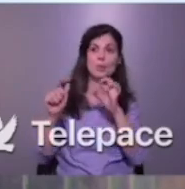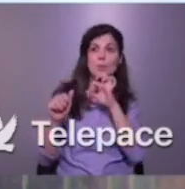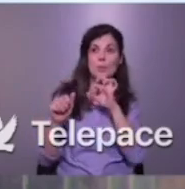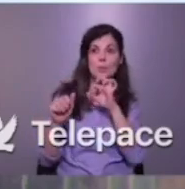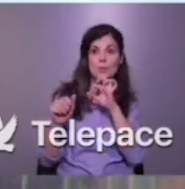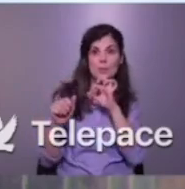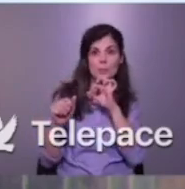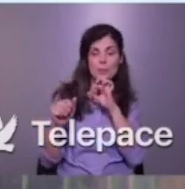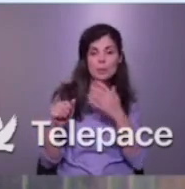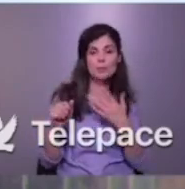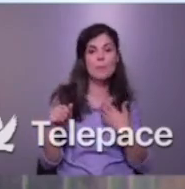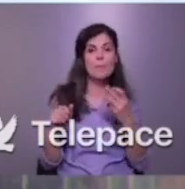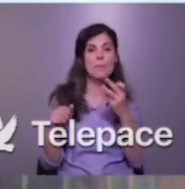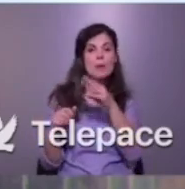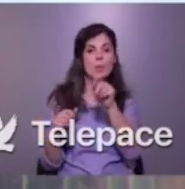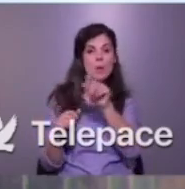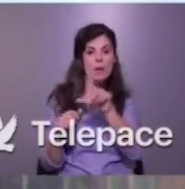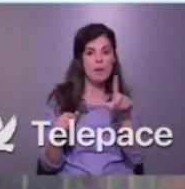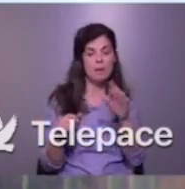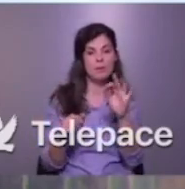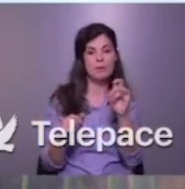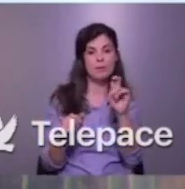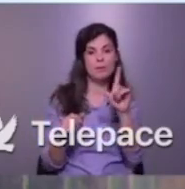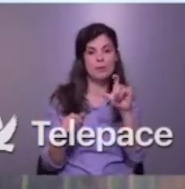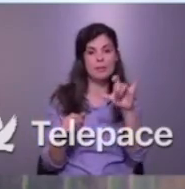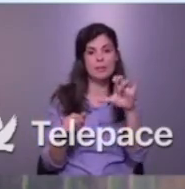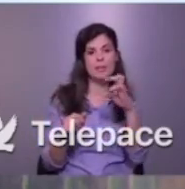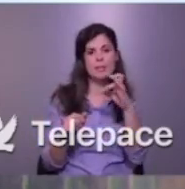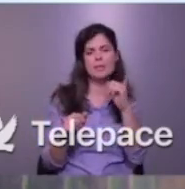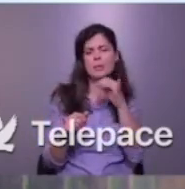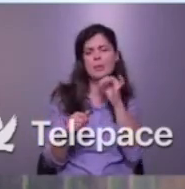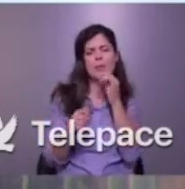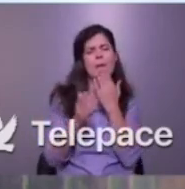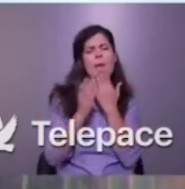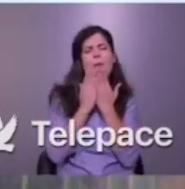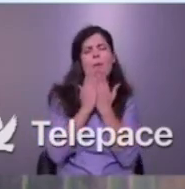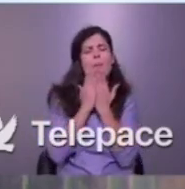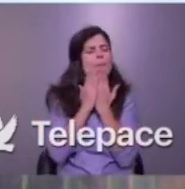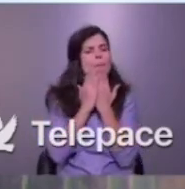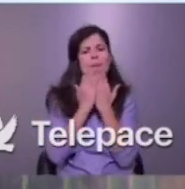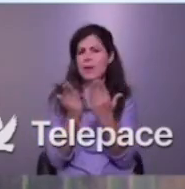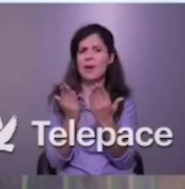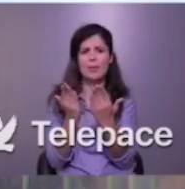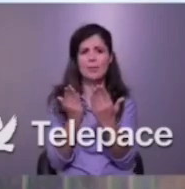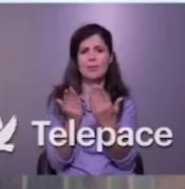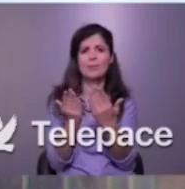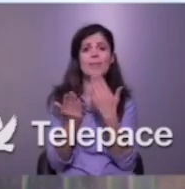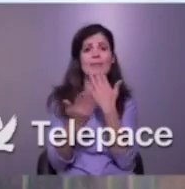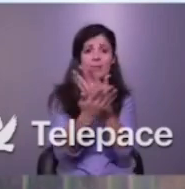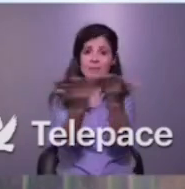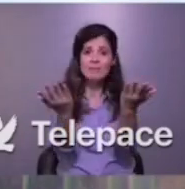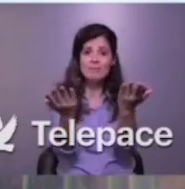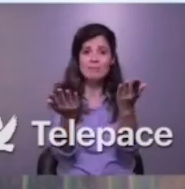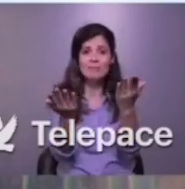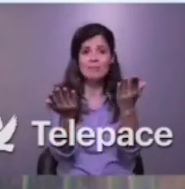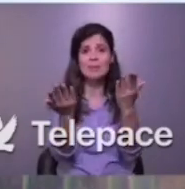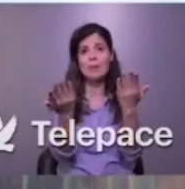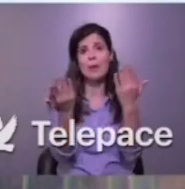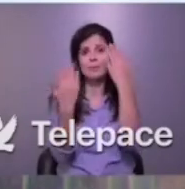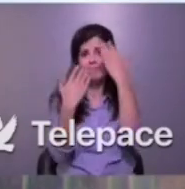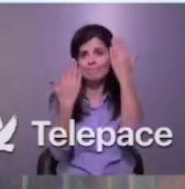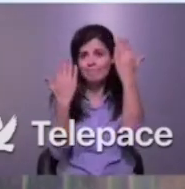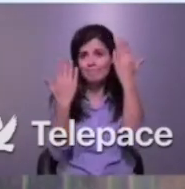Bispo Dom Manuel Felício, a quem agradeço muito e peço a vossa saudação para